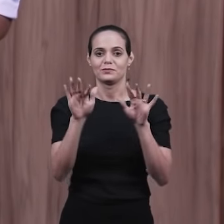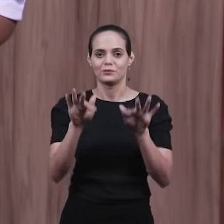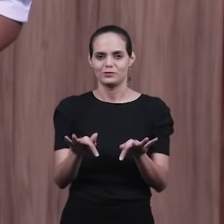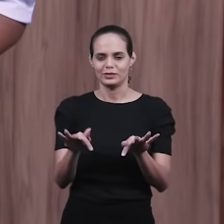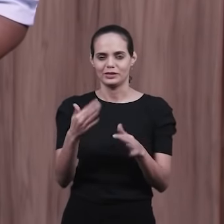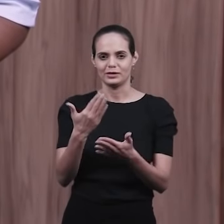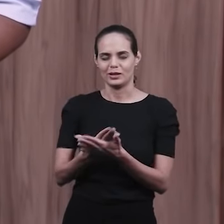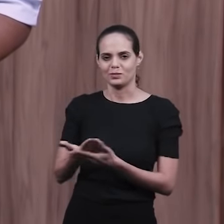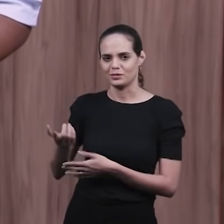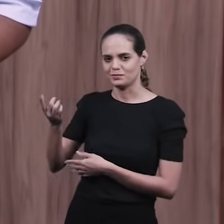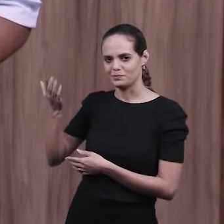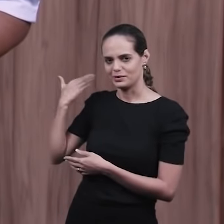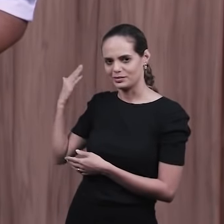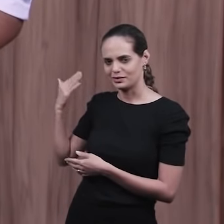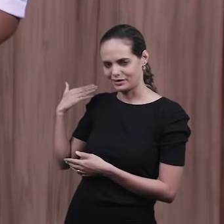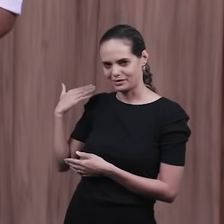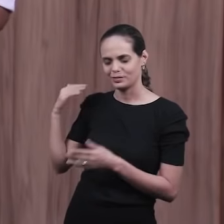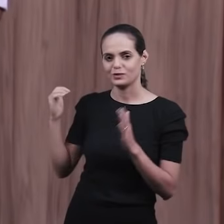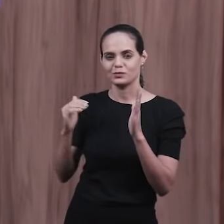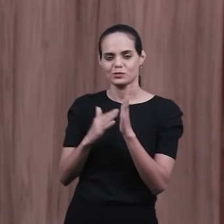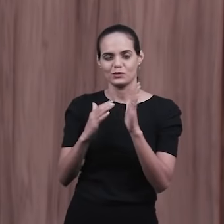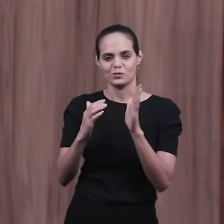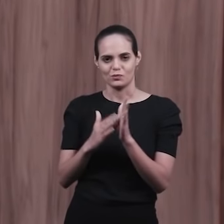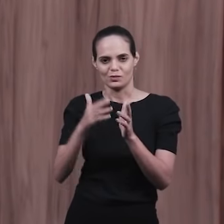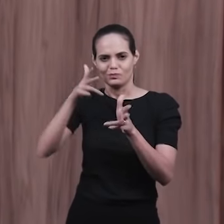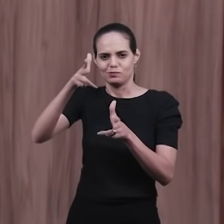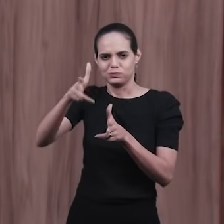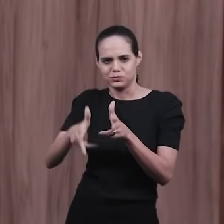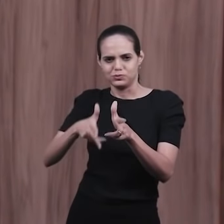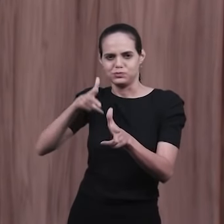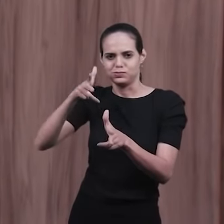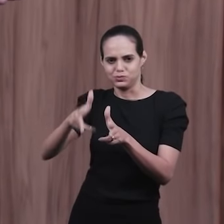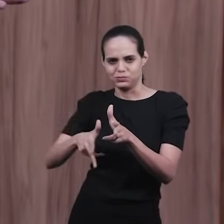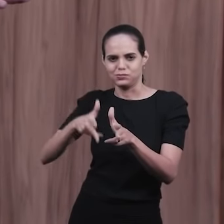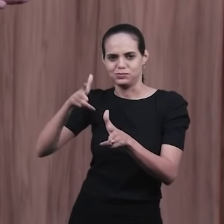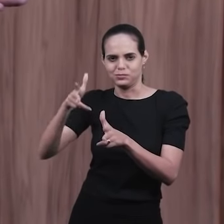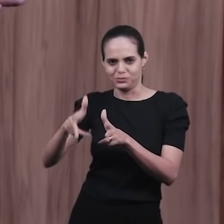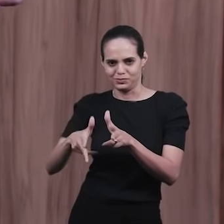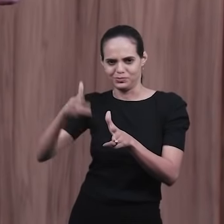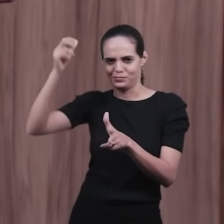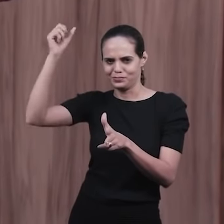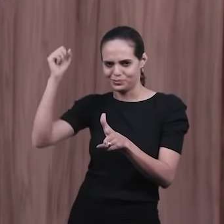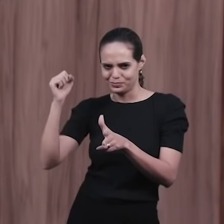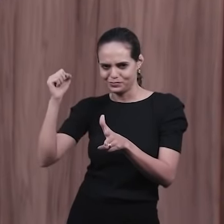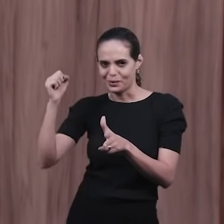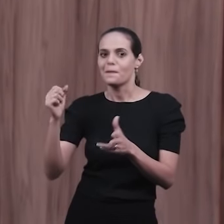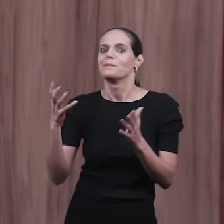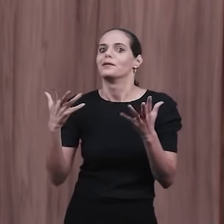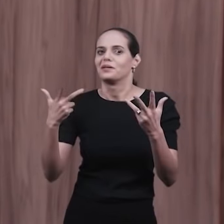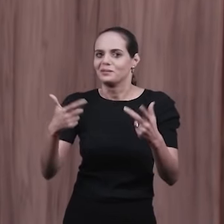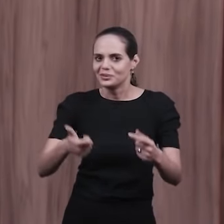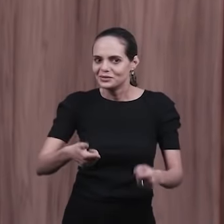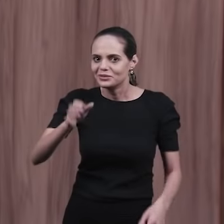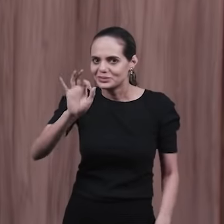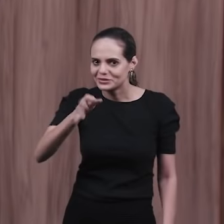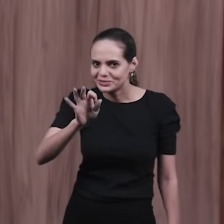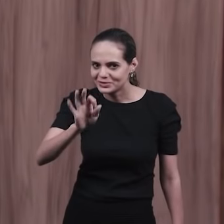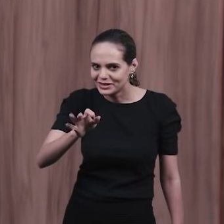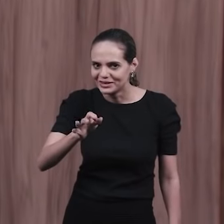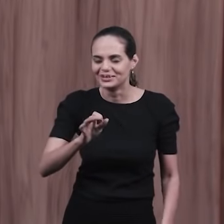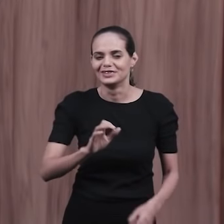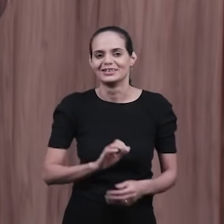passada tocando juntos o louvor No Expresso Viajamos. E foi maravilhoso, não é mesmo? A nossa